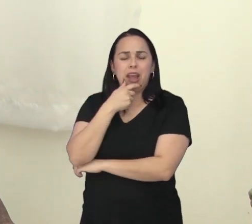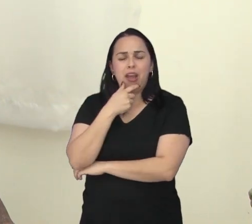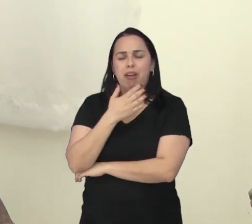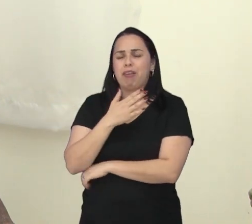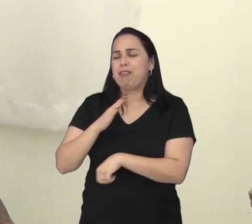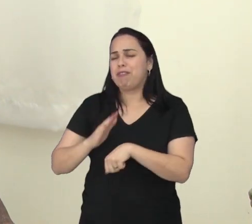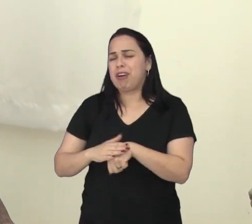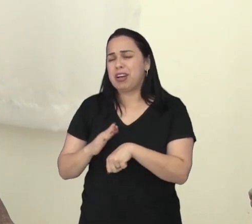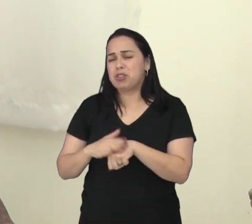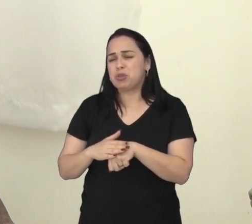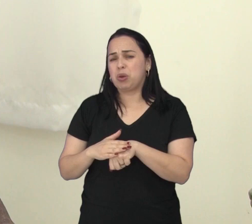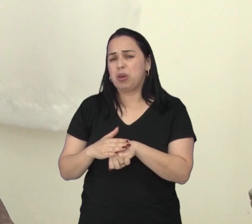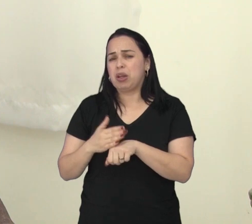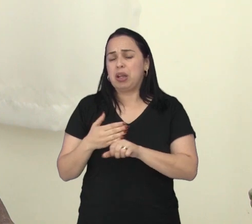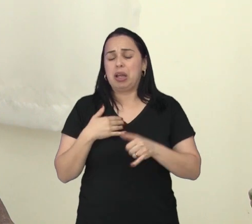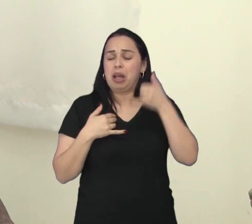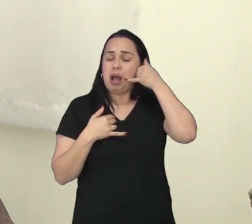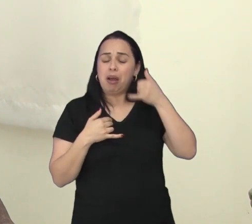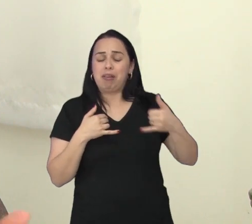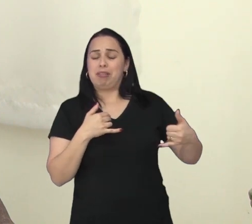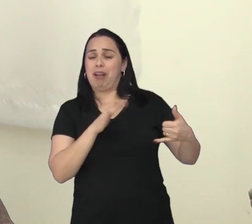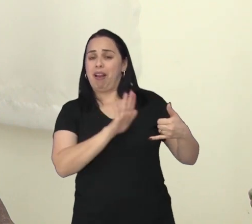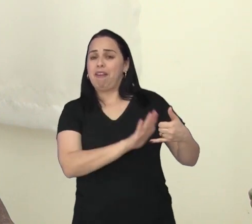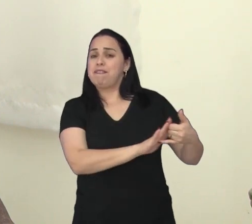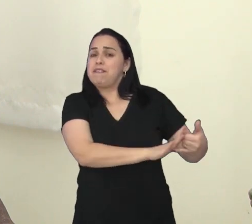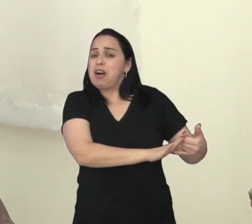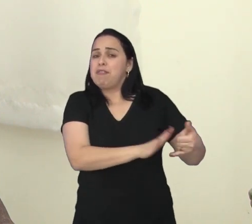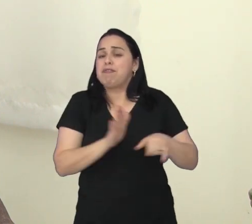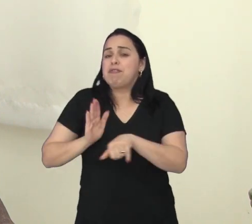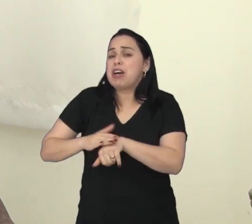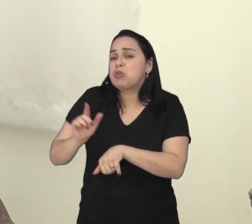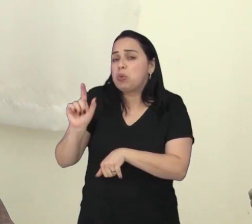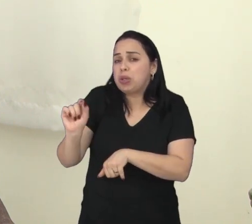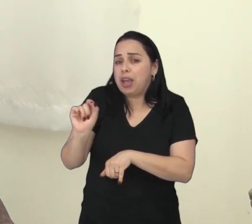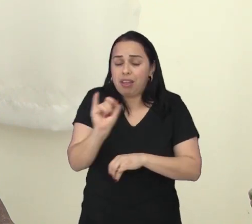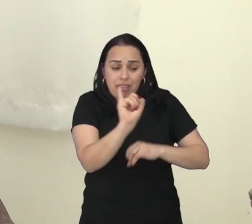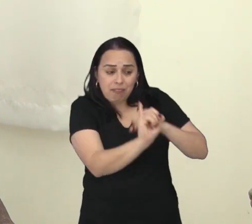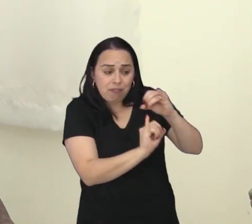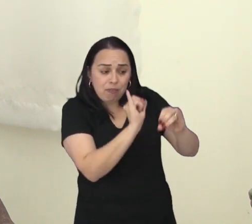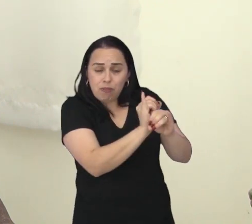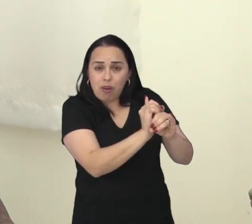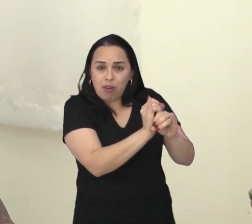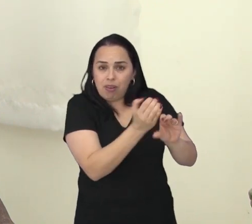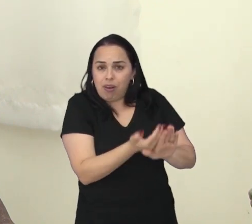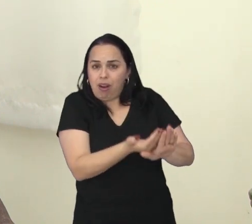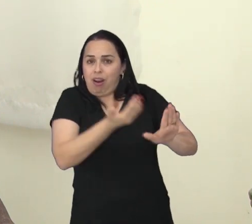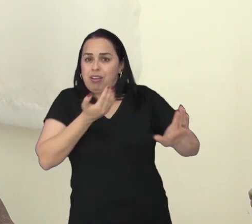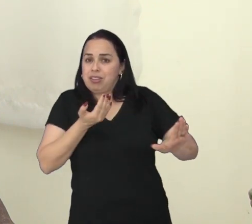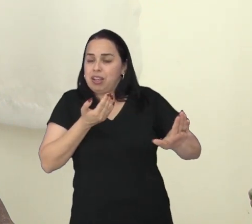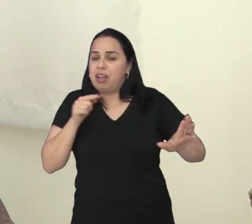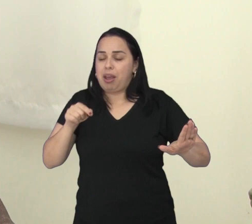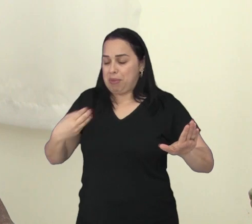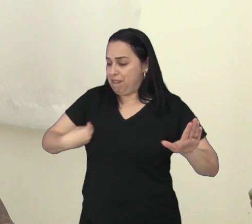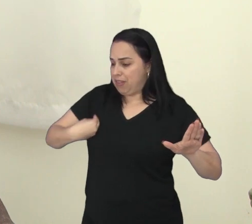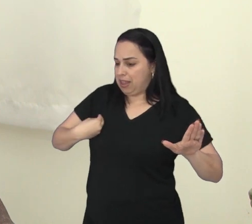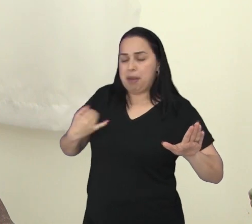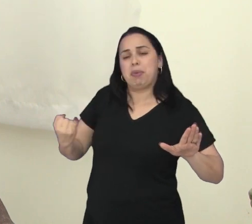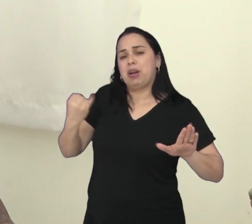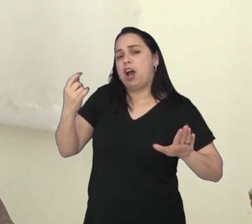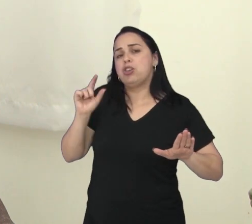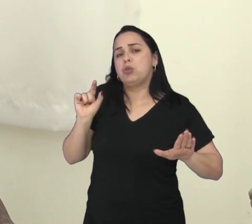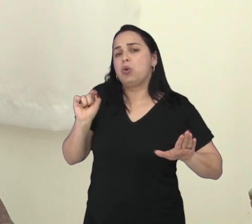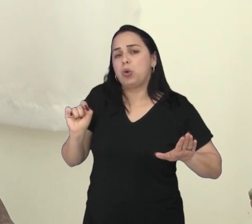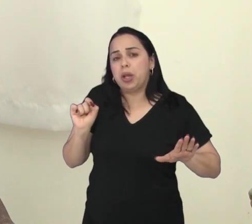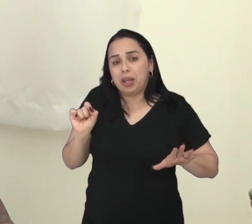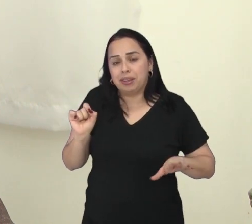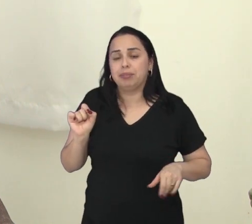o que eu estou fazendo no offline, né? O que a minha vida tem de relevante no offline. Porque